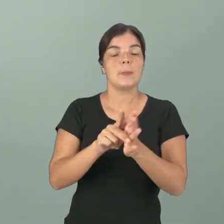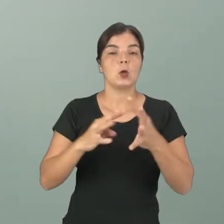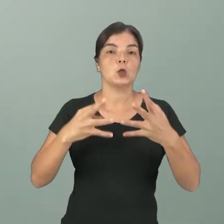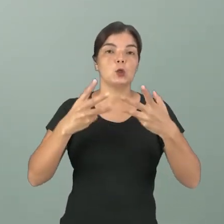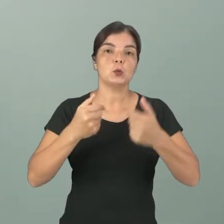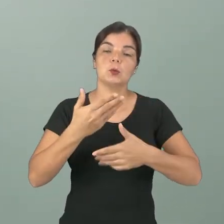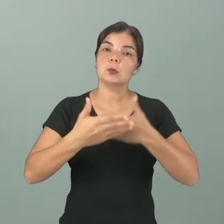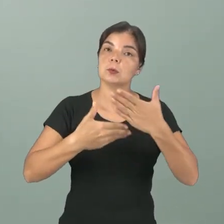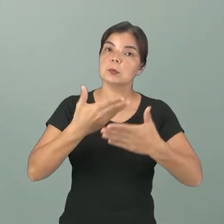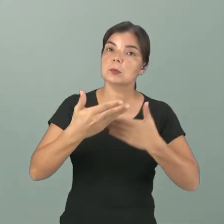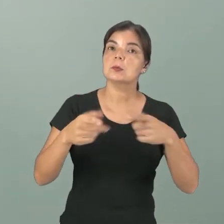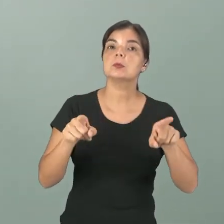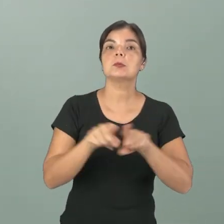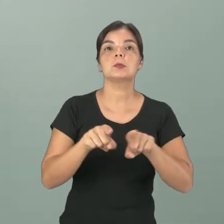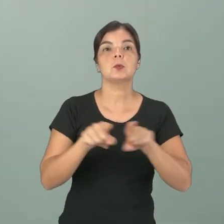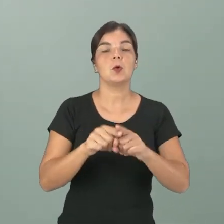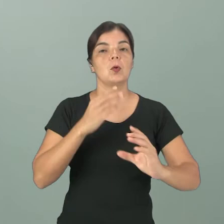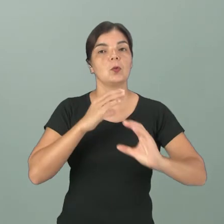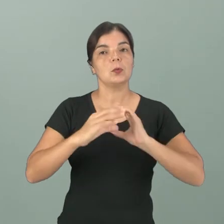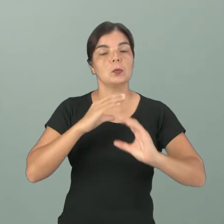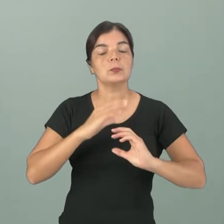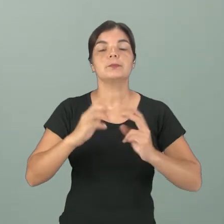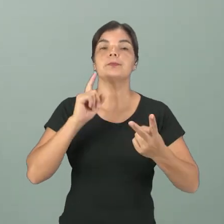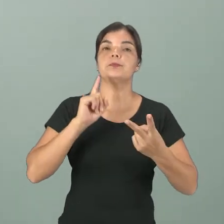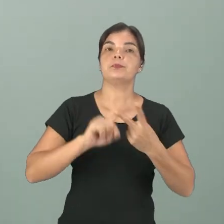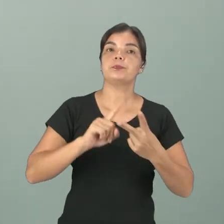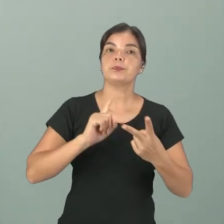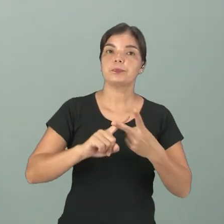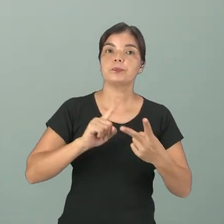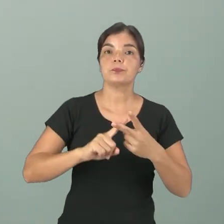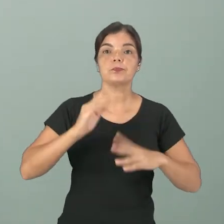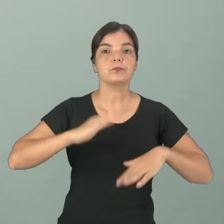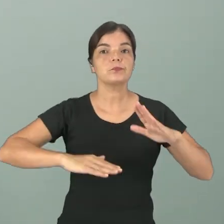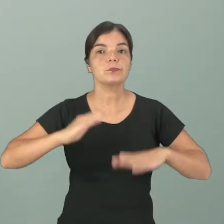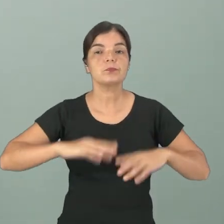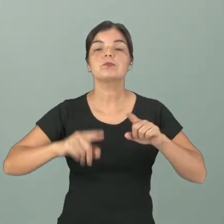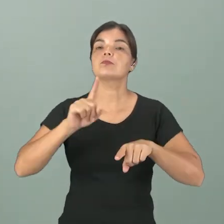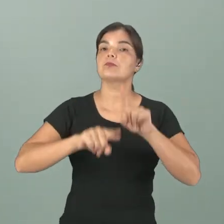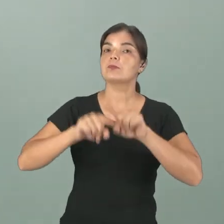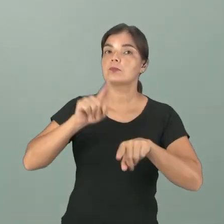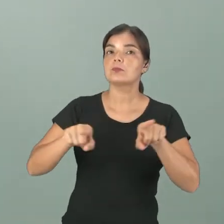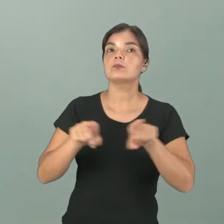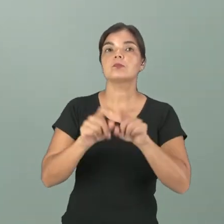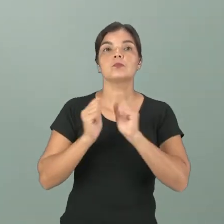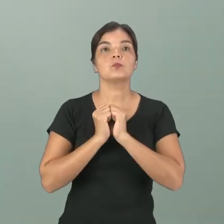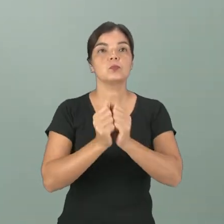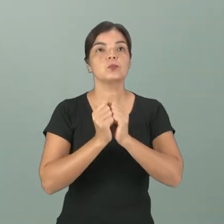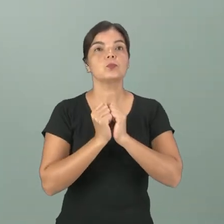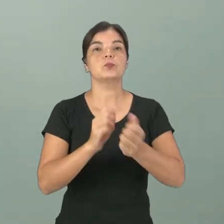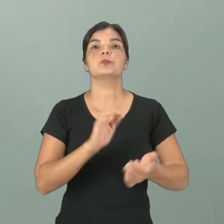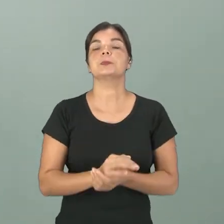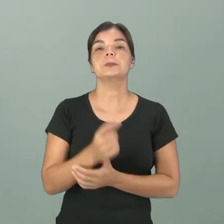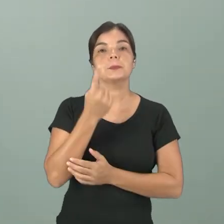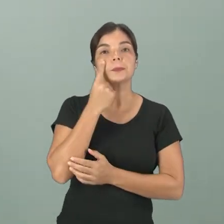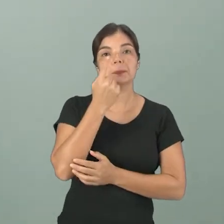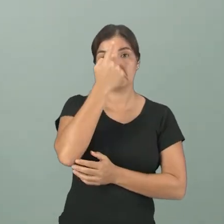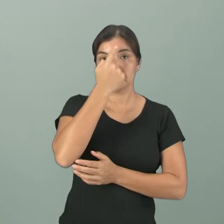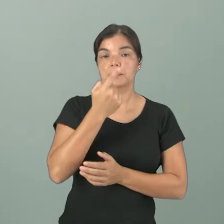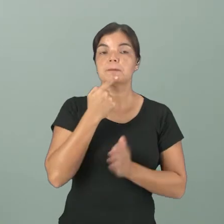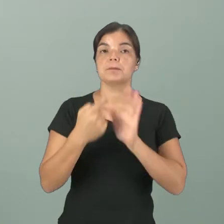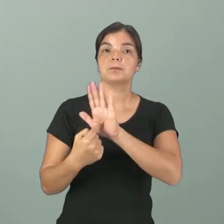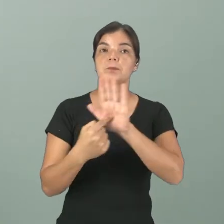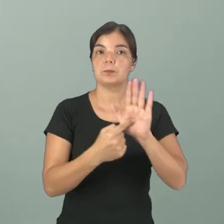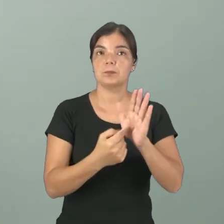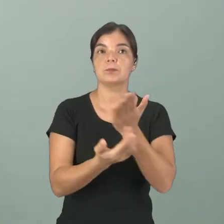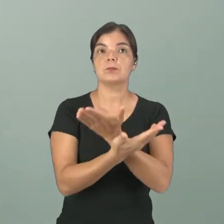toda uma indumentária que tem o canto, que tem os instrumentos musicais acompanhando. Observe aqui comigo, eu